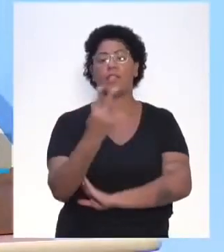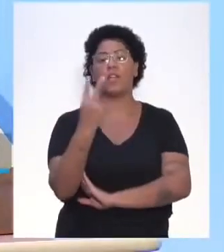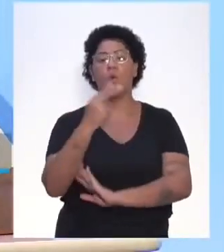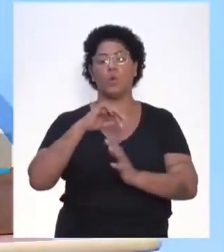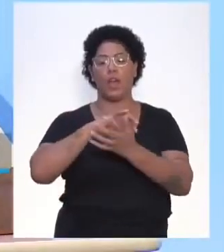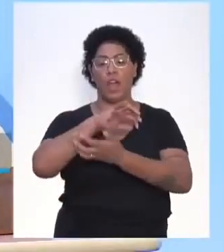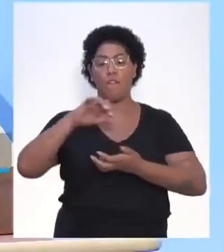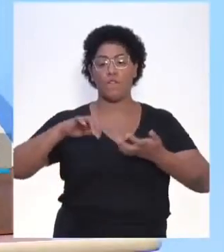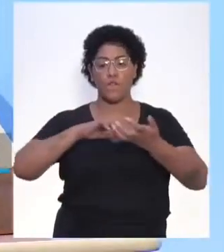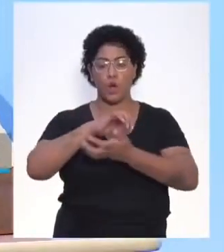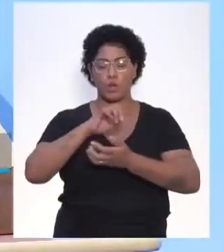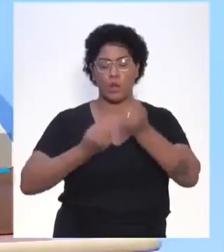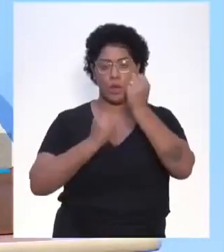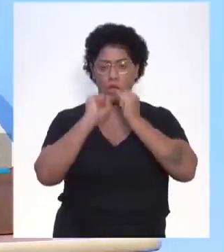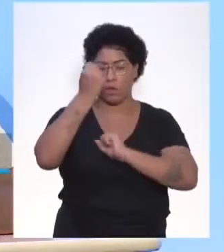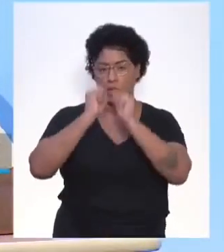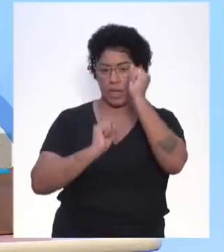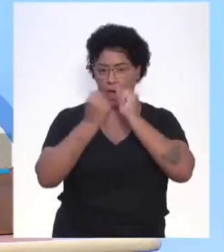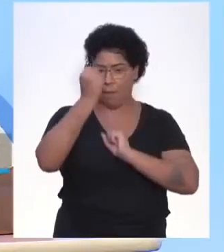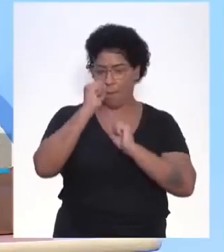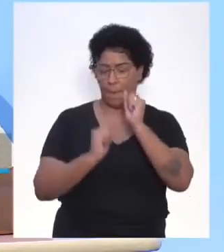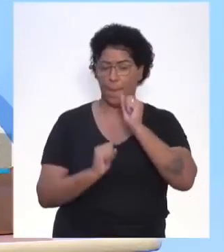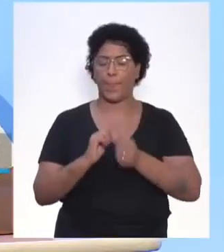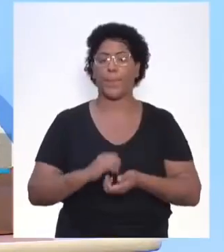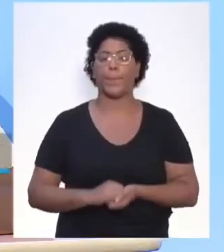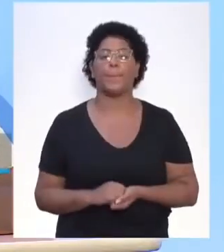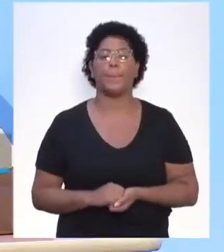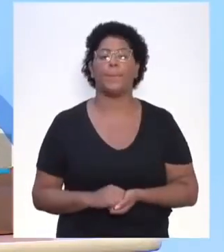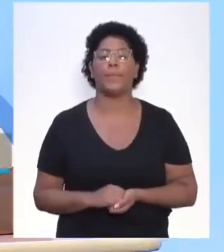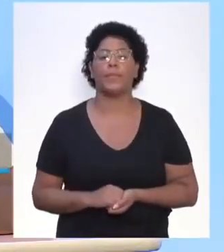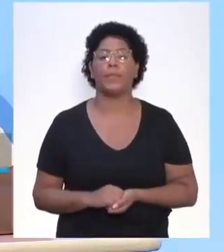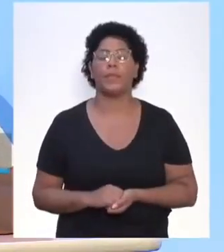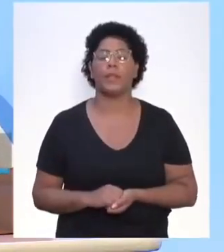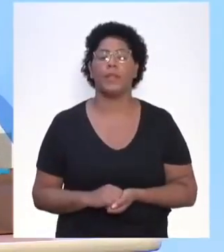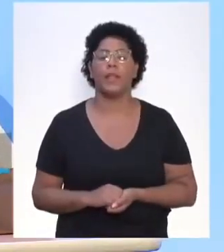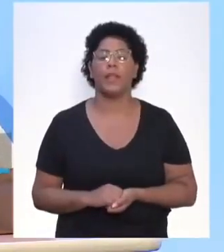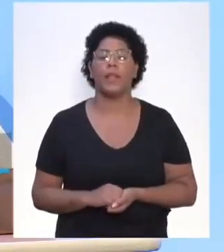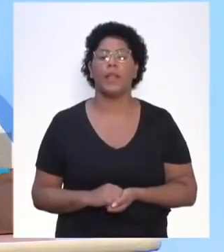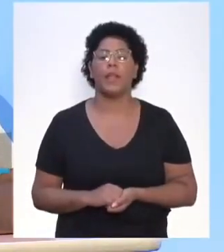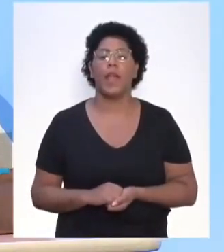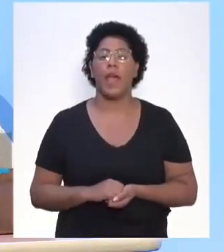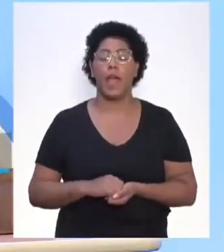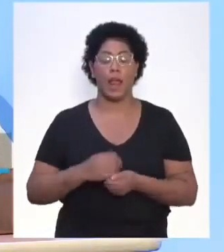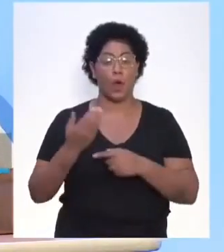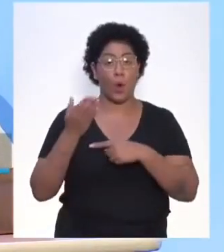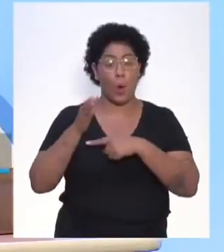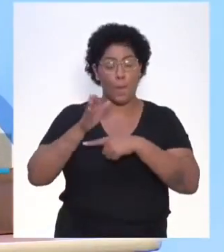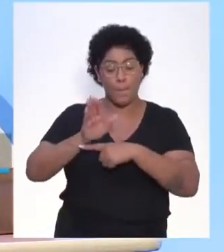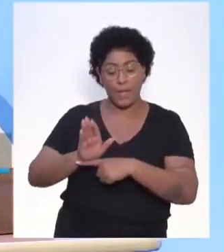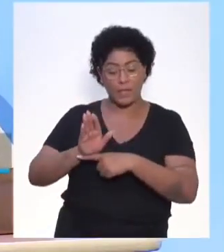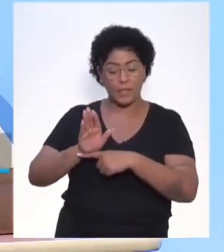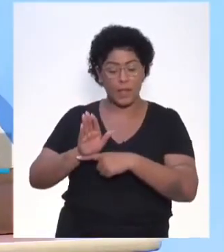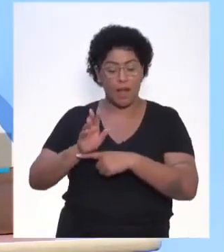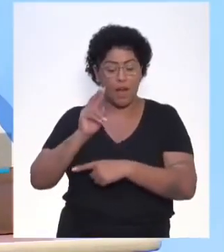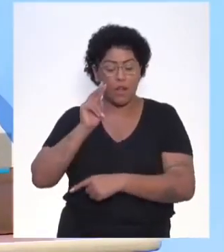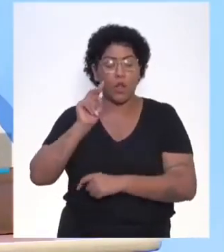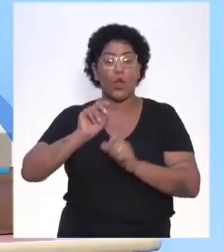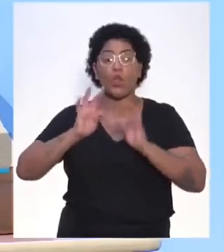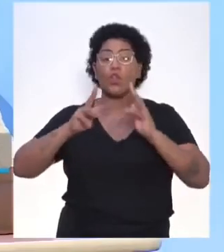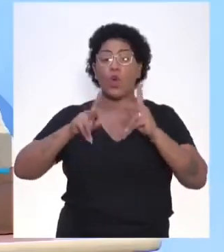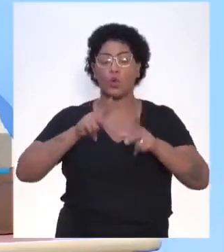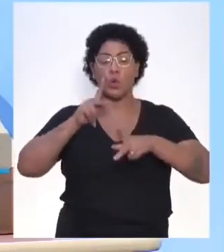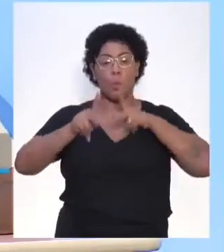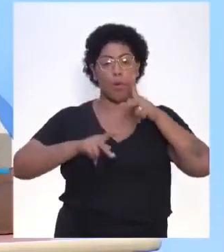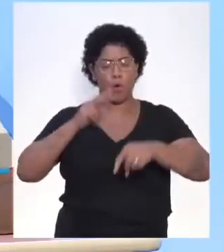Revolução Industrial, ela vai contribuir para acirrar a concorrência industrial entre essas potências